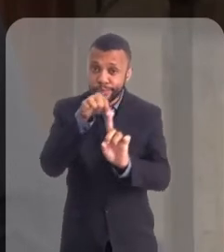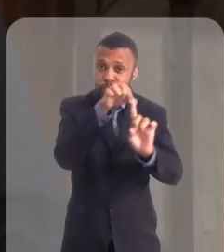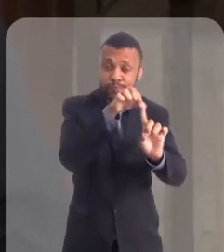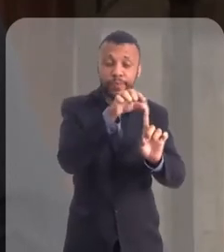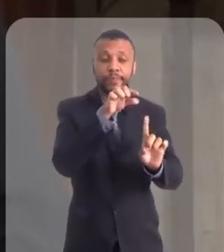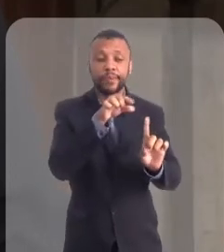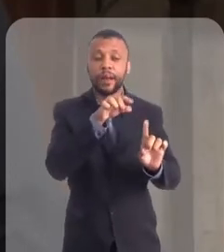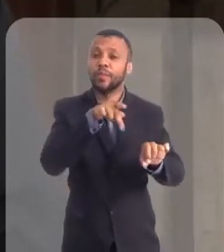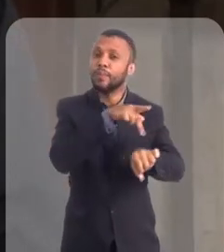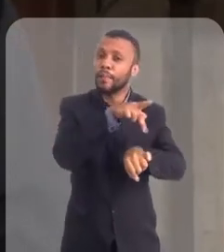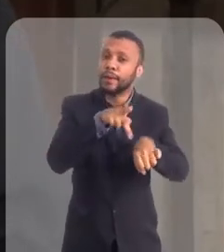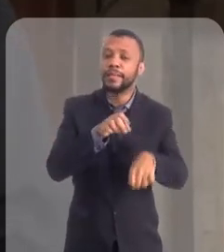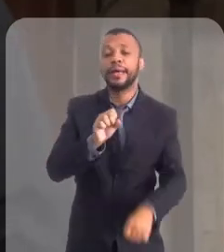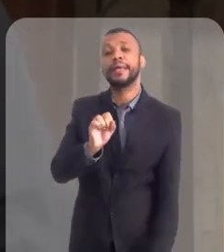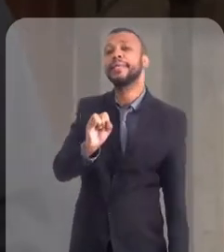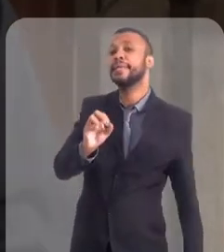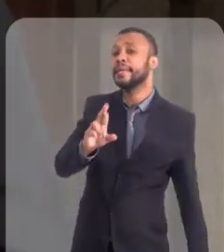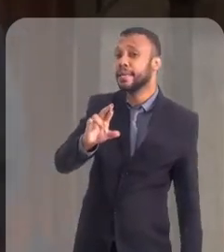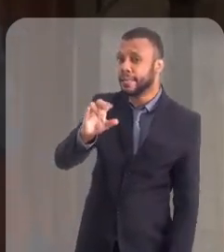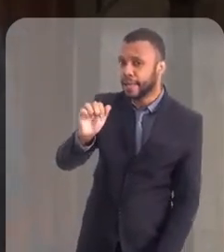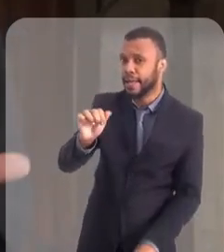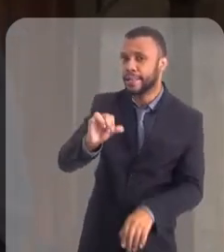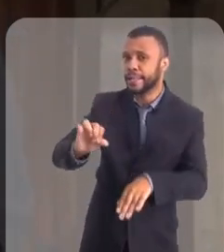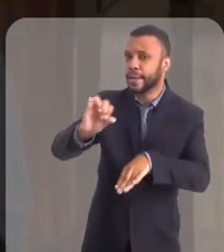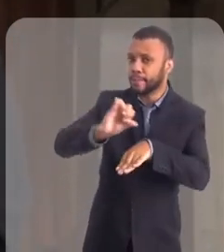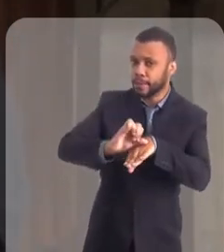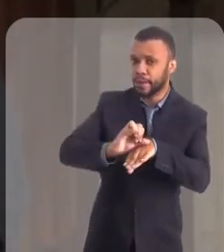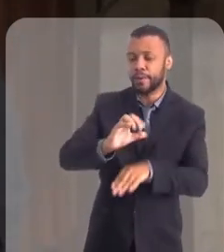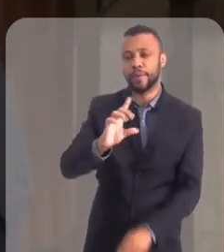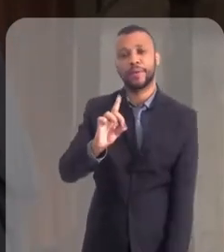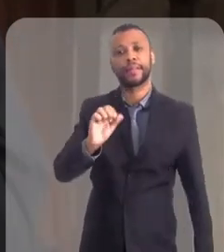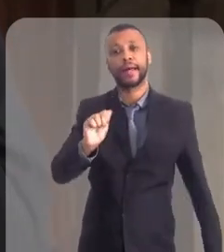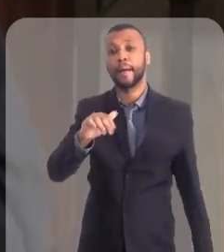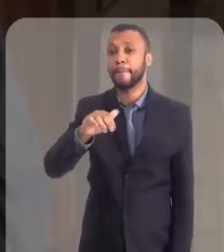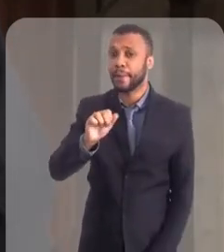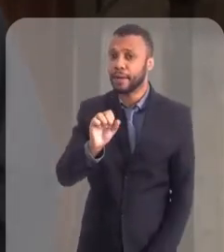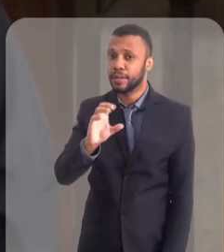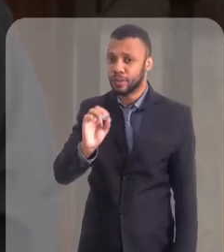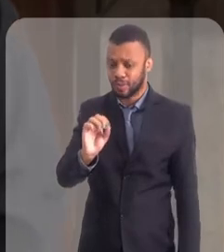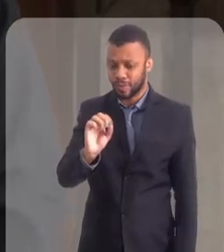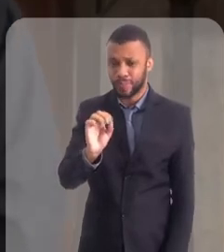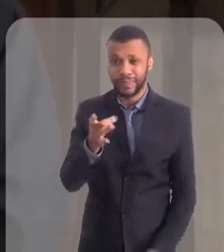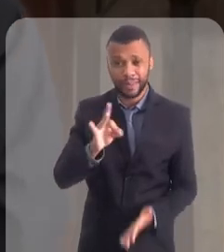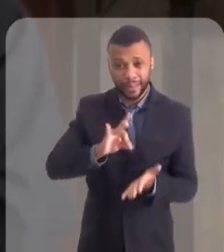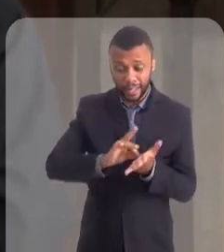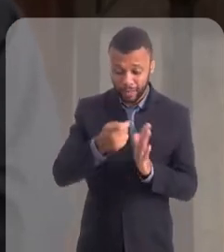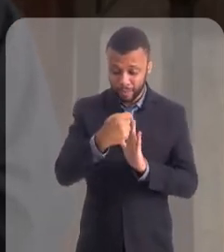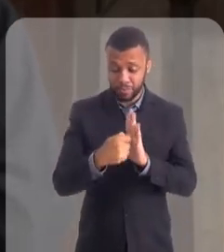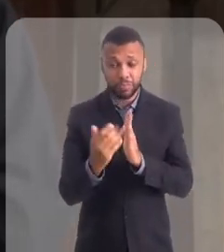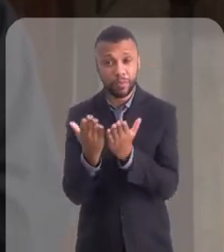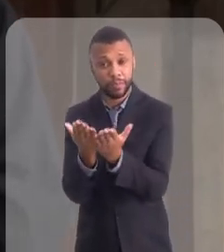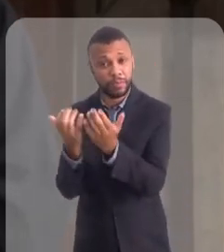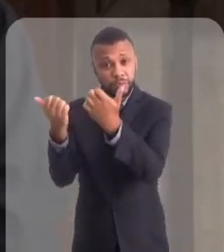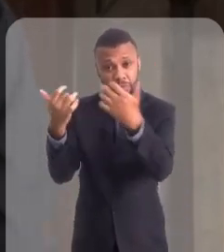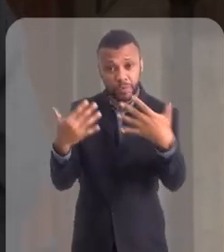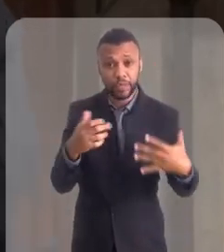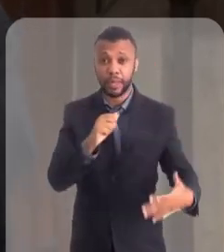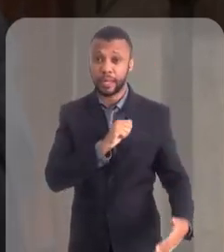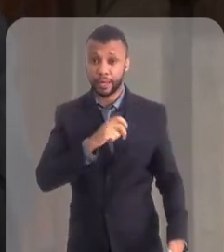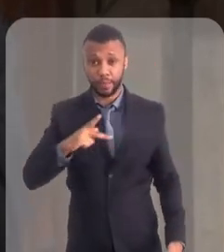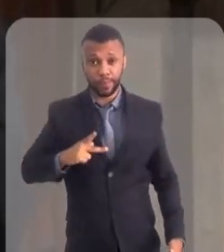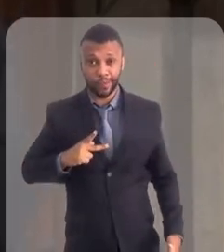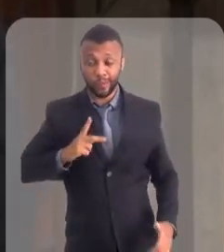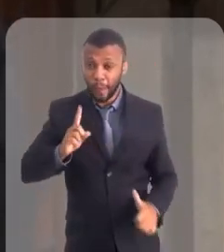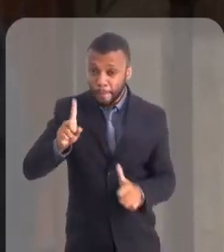Síria. Então, ele fica em Damasco, na Síria. Por quê? Porque foi ali que nasceu a nossa igreja. Na verdade, a Bíblia diz, nos Atos dos Apóstolos, que onde,